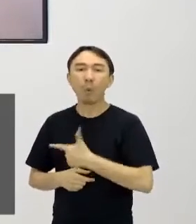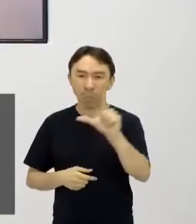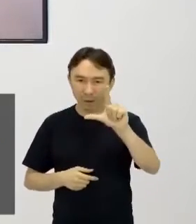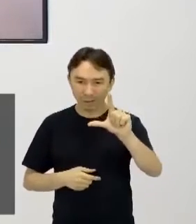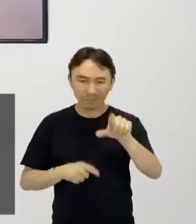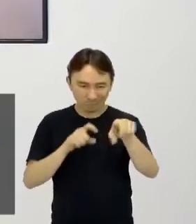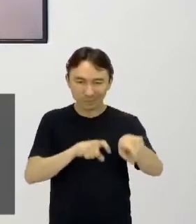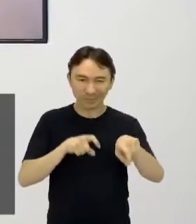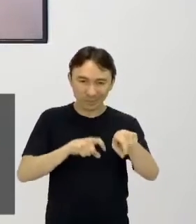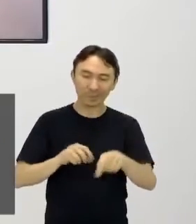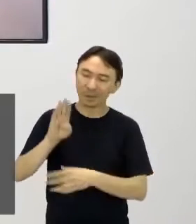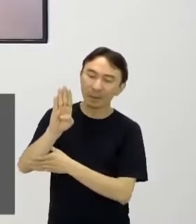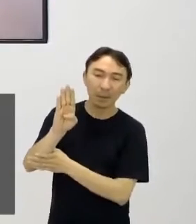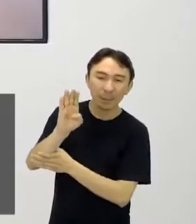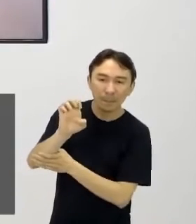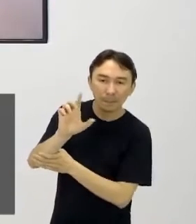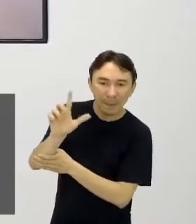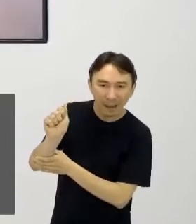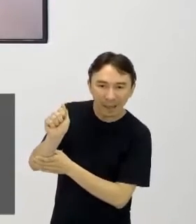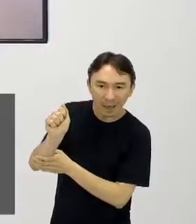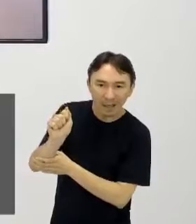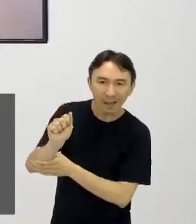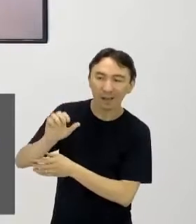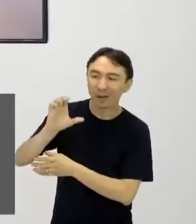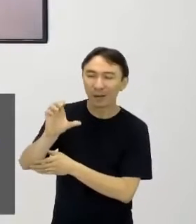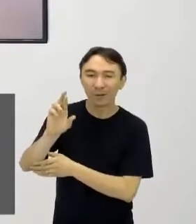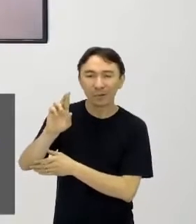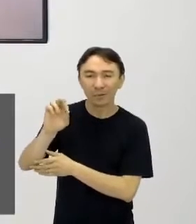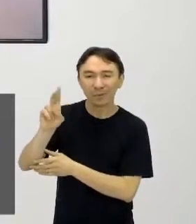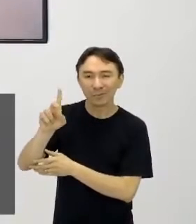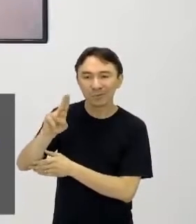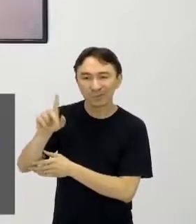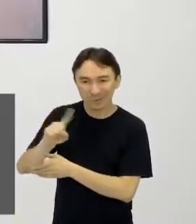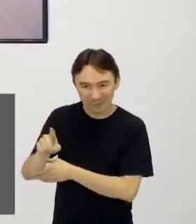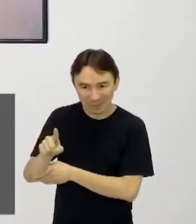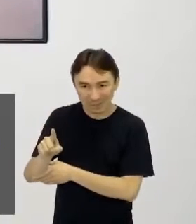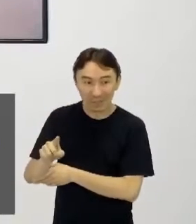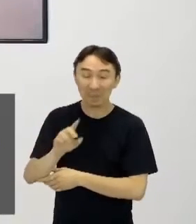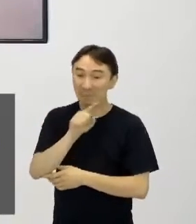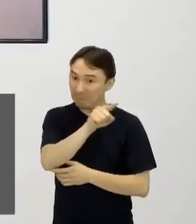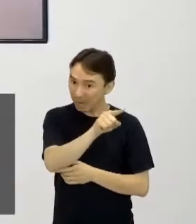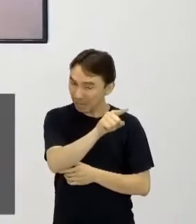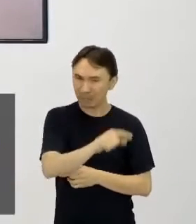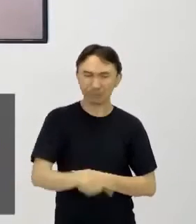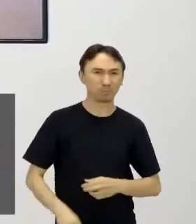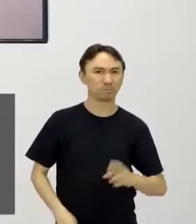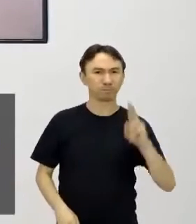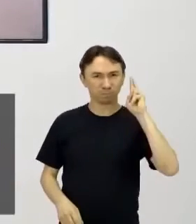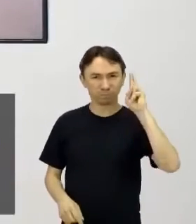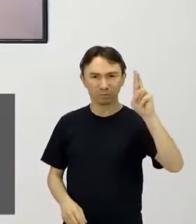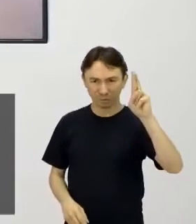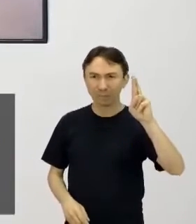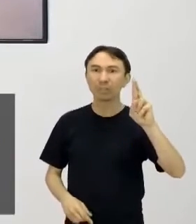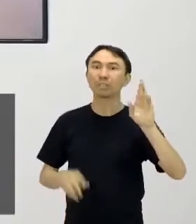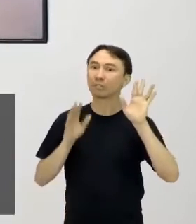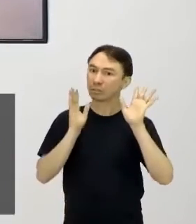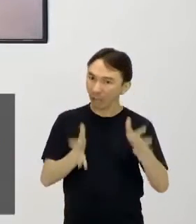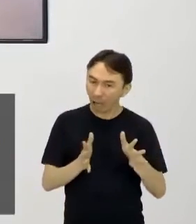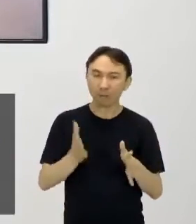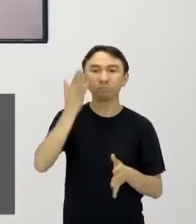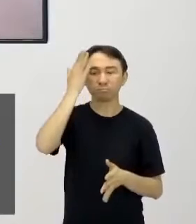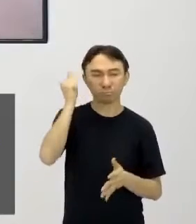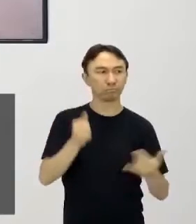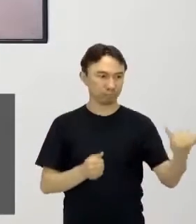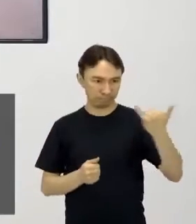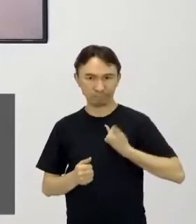Bela Cruz, desculpem. Só que o dono da fazenda Bela Cruz, ele já estava avisado, ele